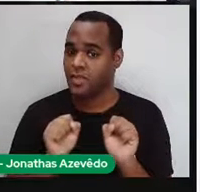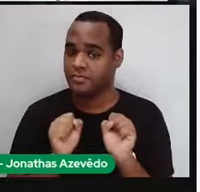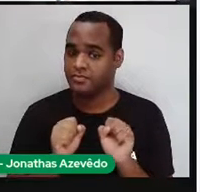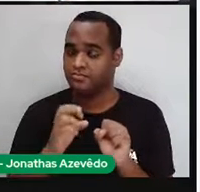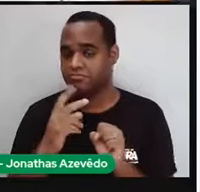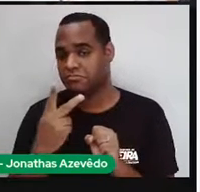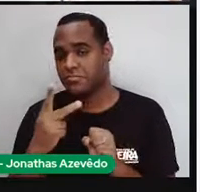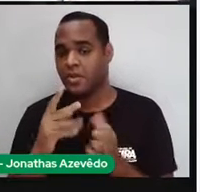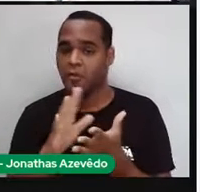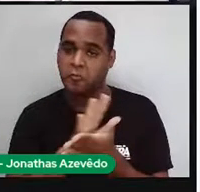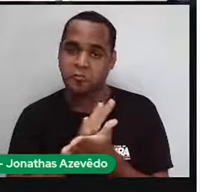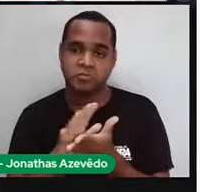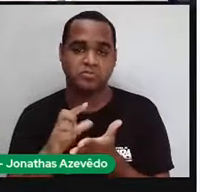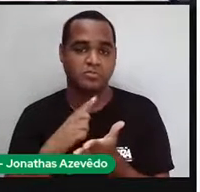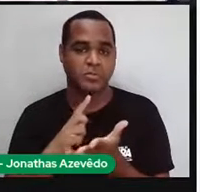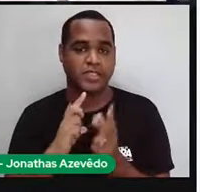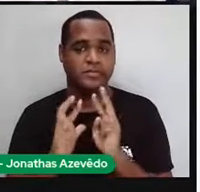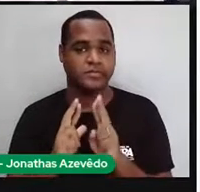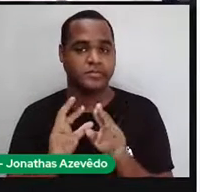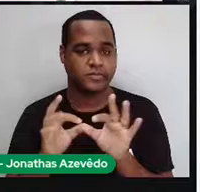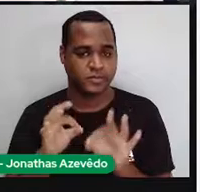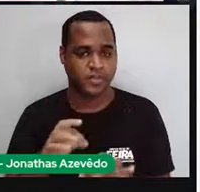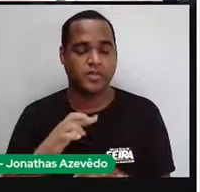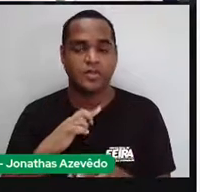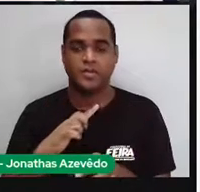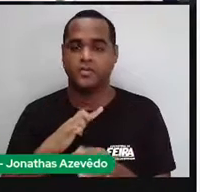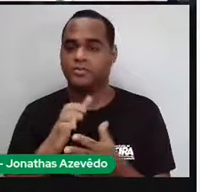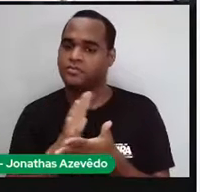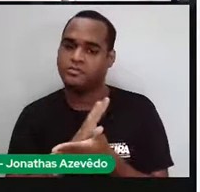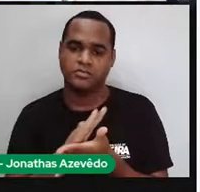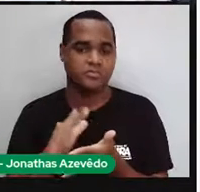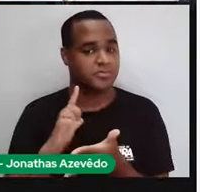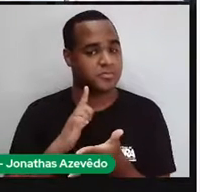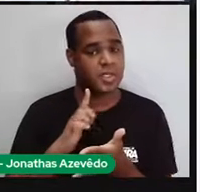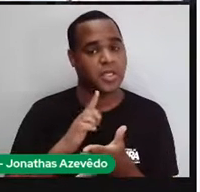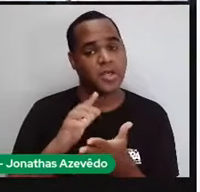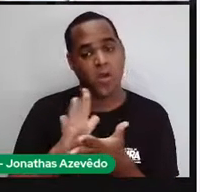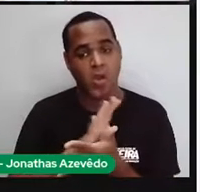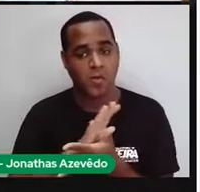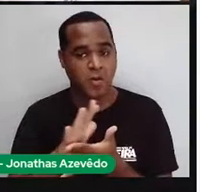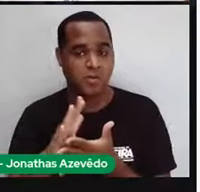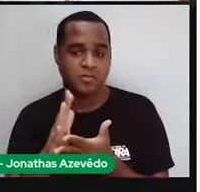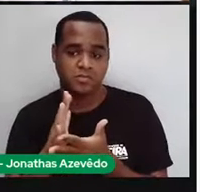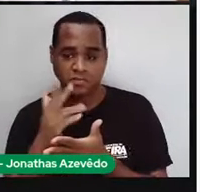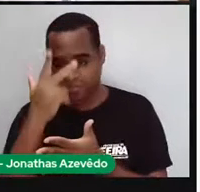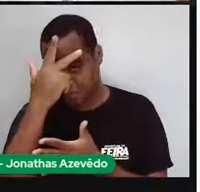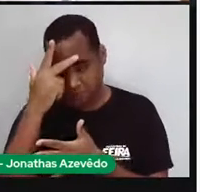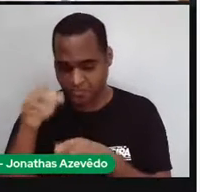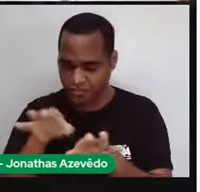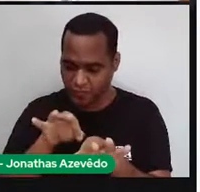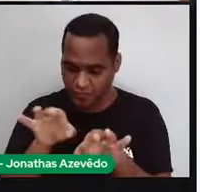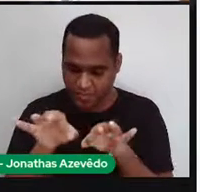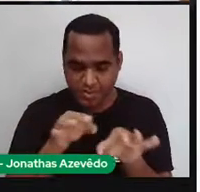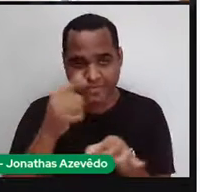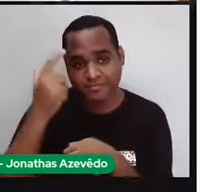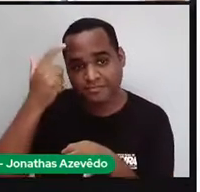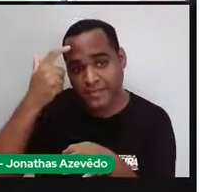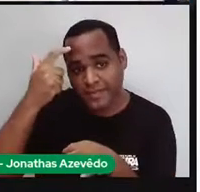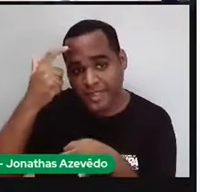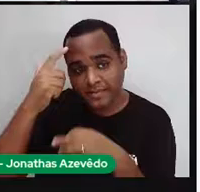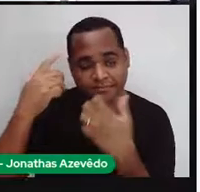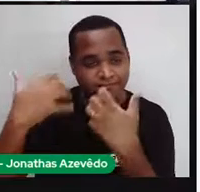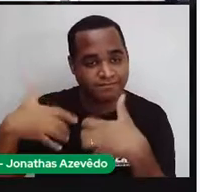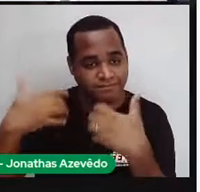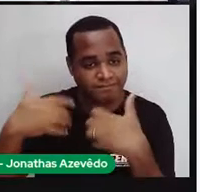que alguém já tenha conseguido fazer não é talvez outras pessoas ainda está organizando as ideias